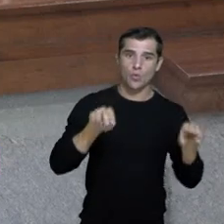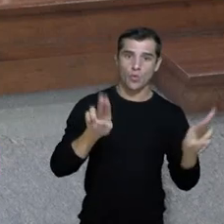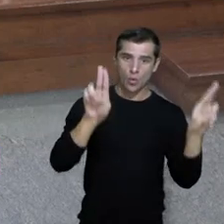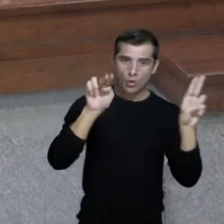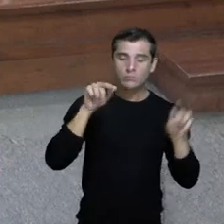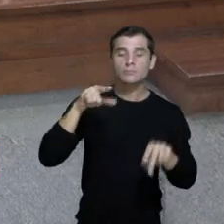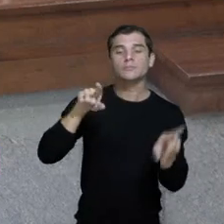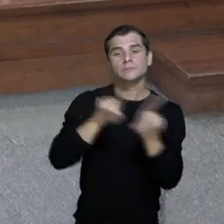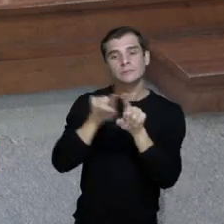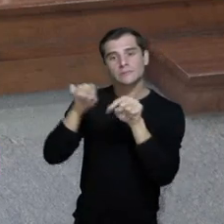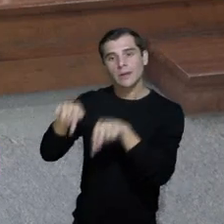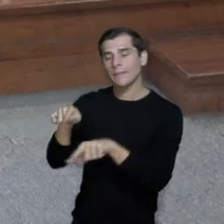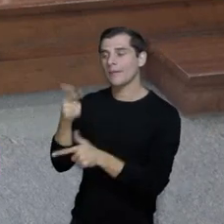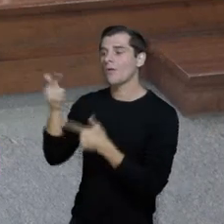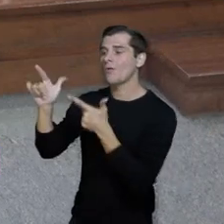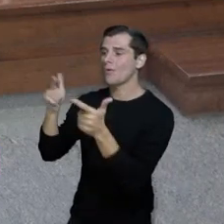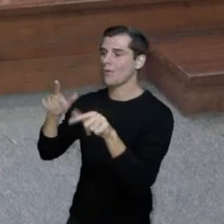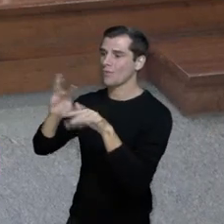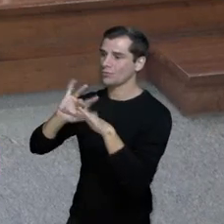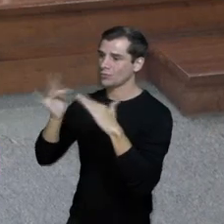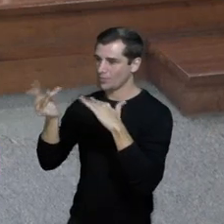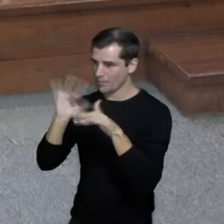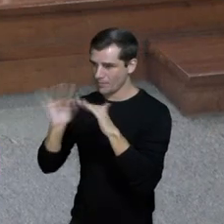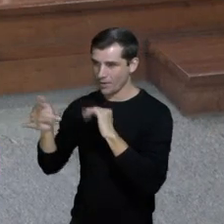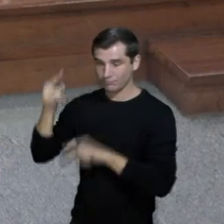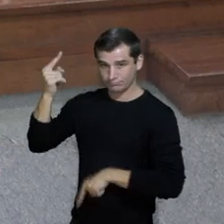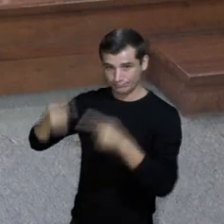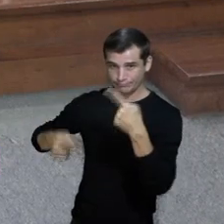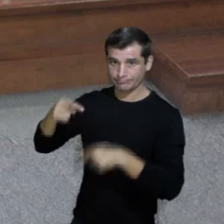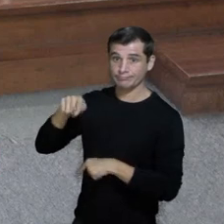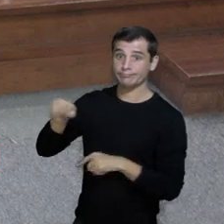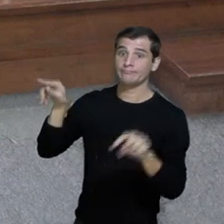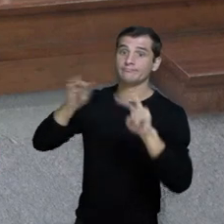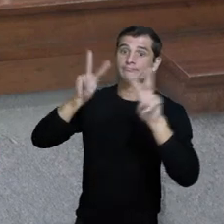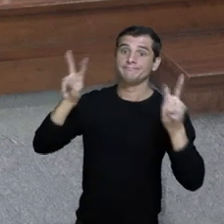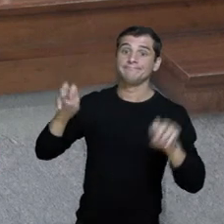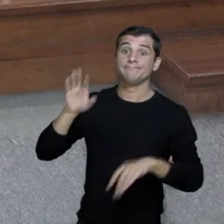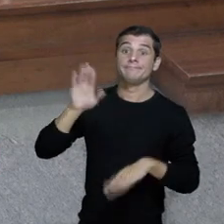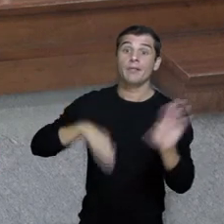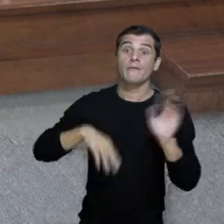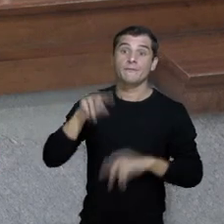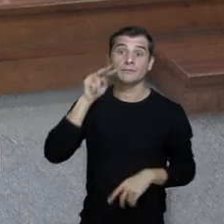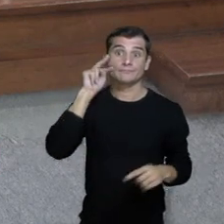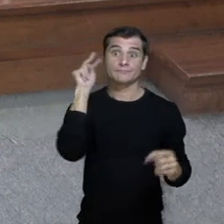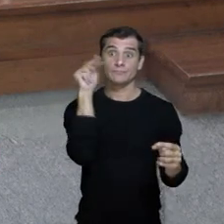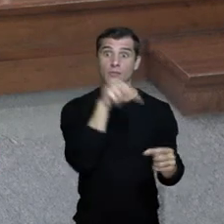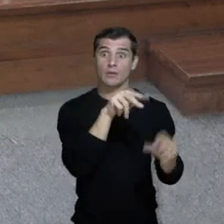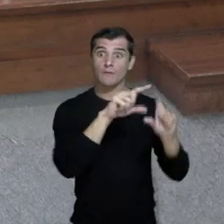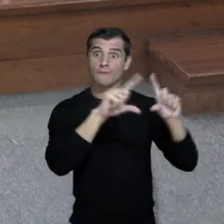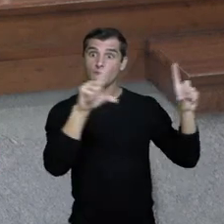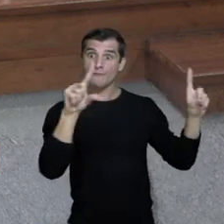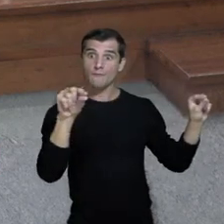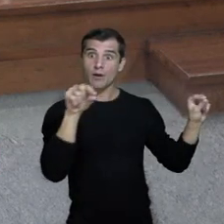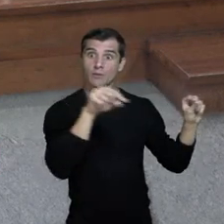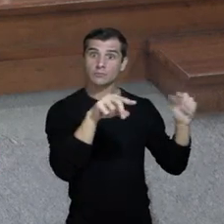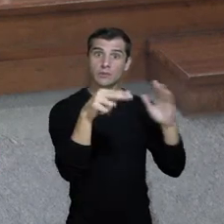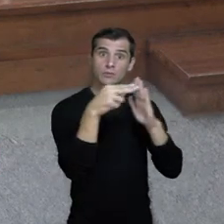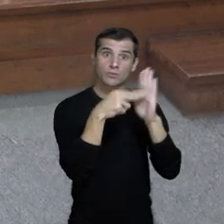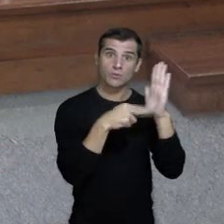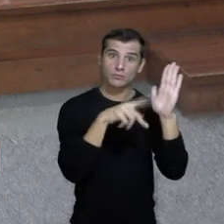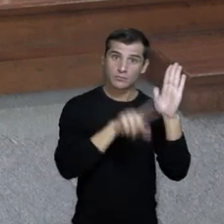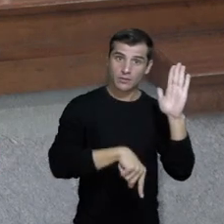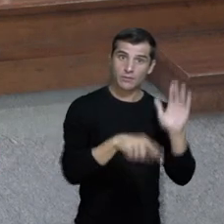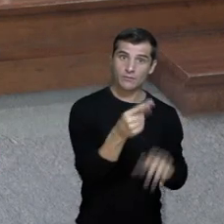esse tema precisa ser discutido quando a gente olha para aquela pergunta né quando a gente ouve aquela pergunta e a nota é no